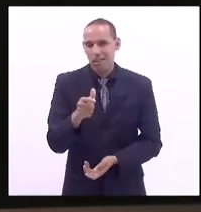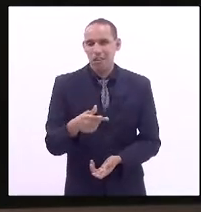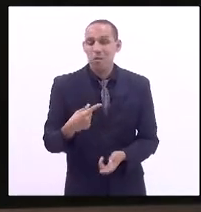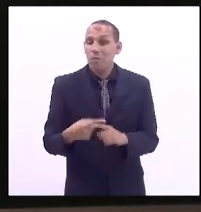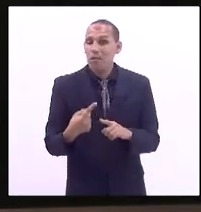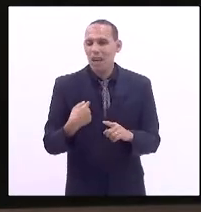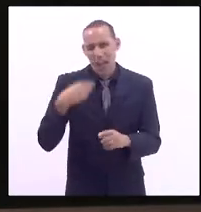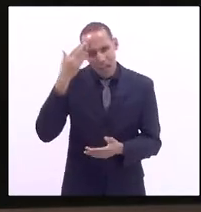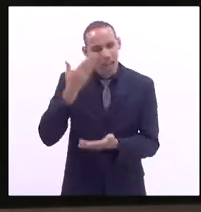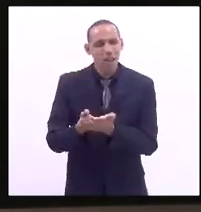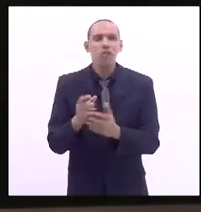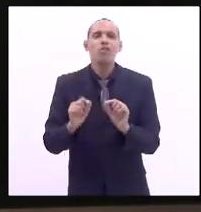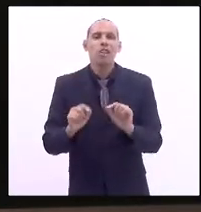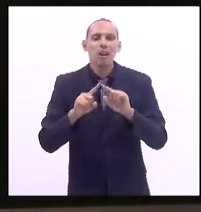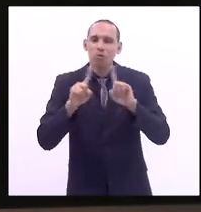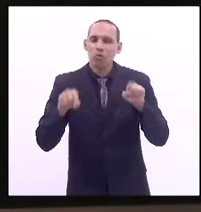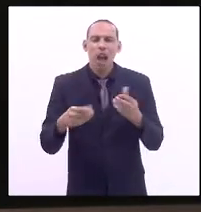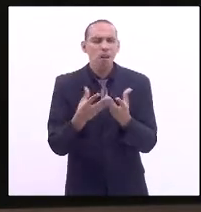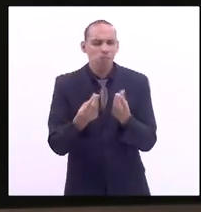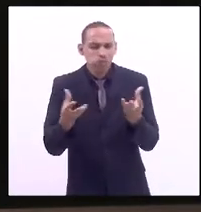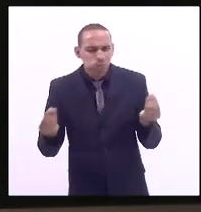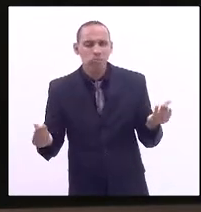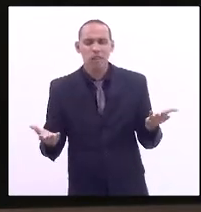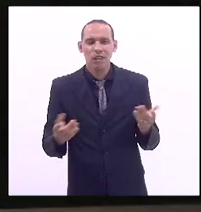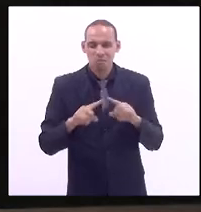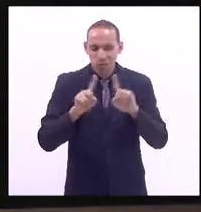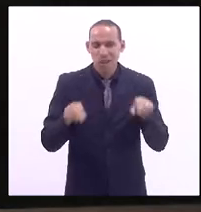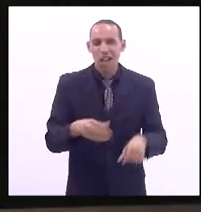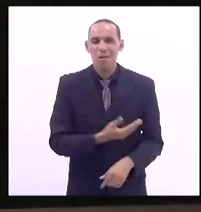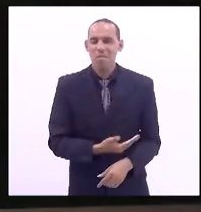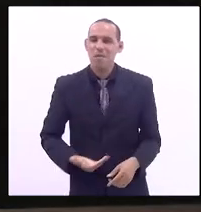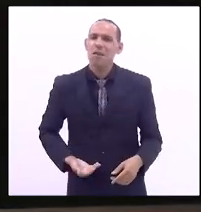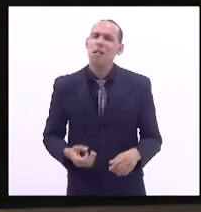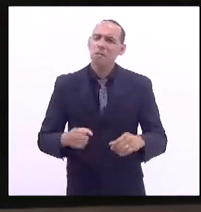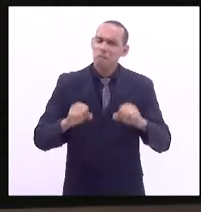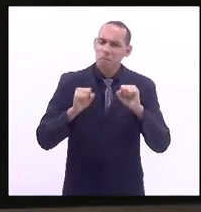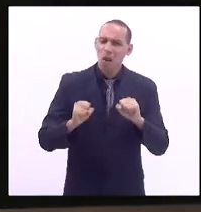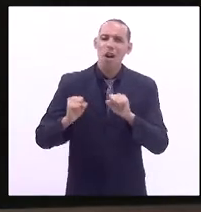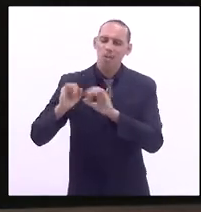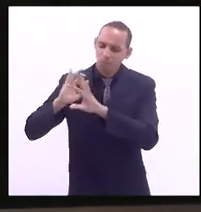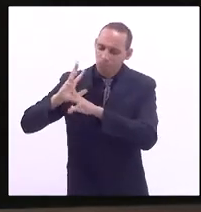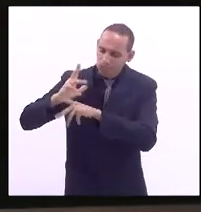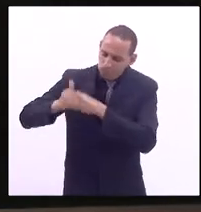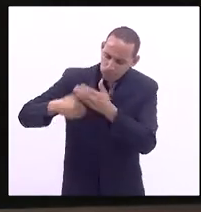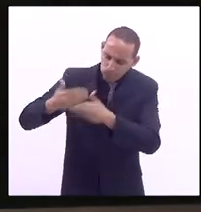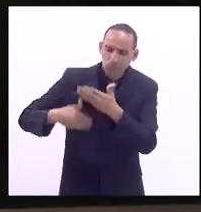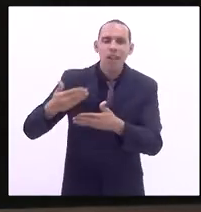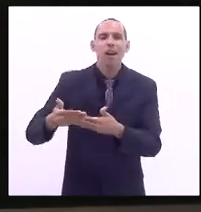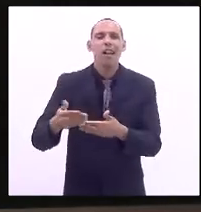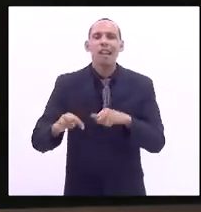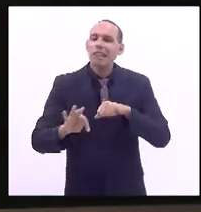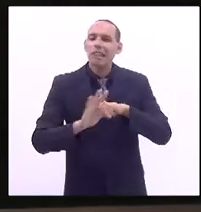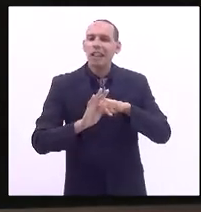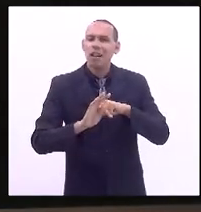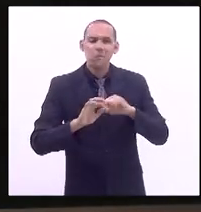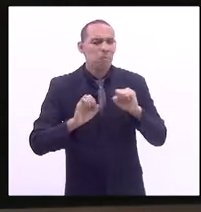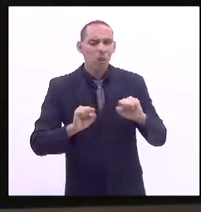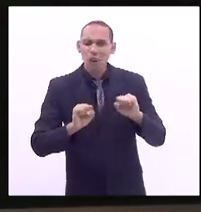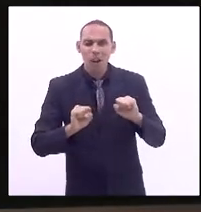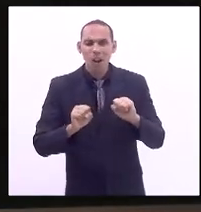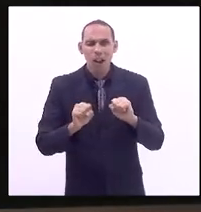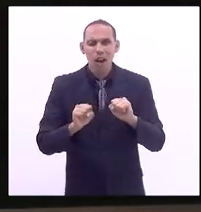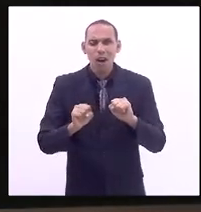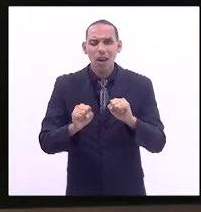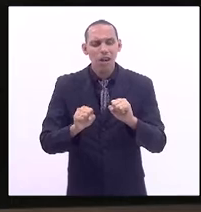acredito que tem muitos Funcionários Públicos né que poderiam de Carrera técnicos que poderiam